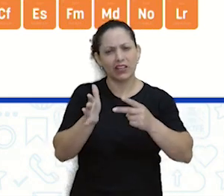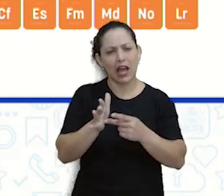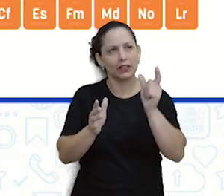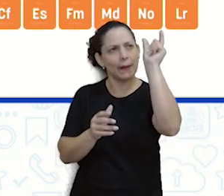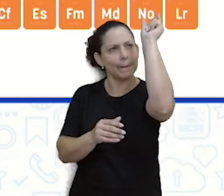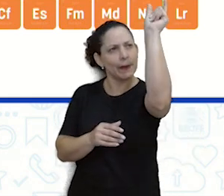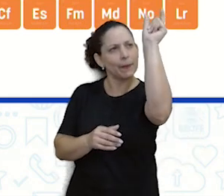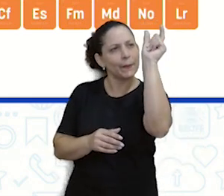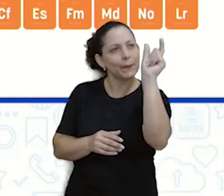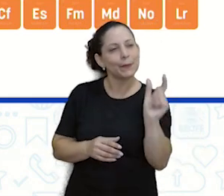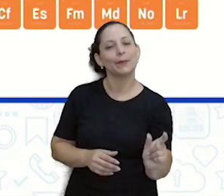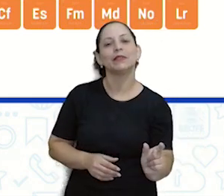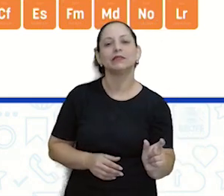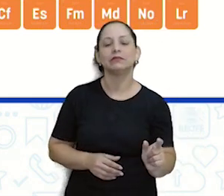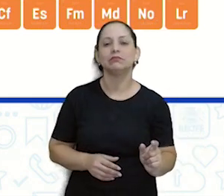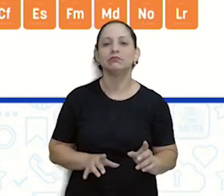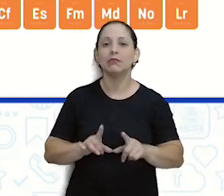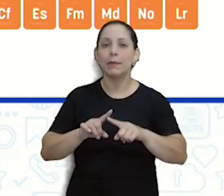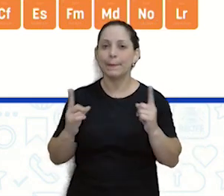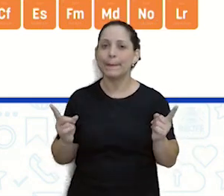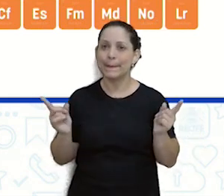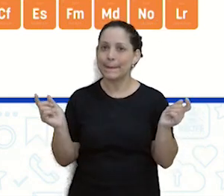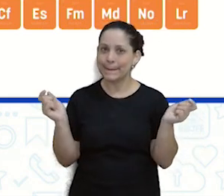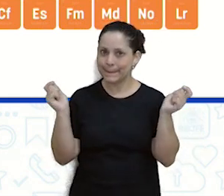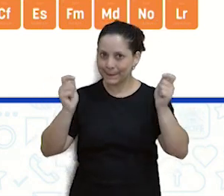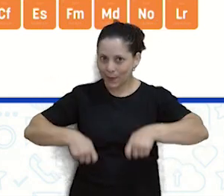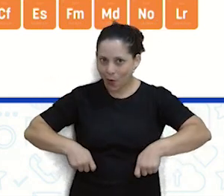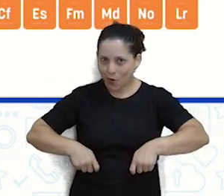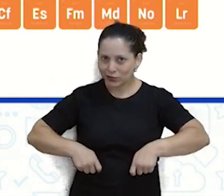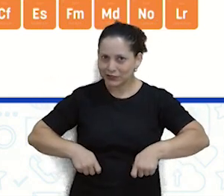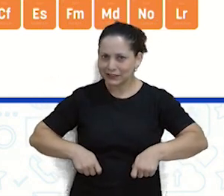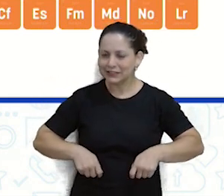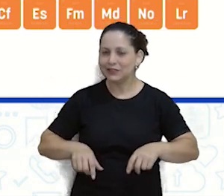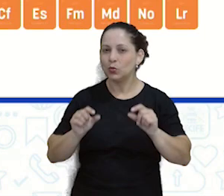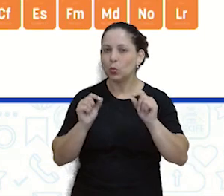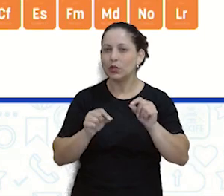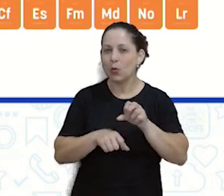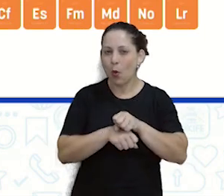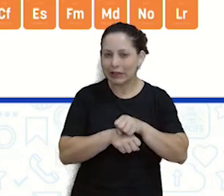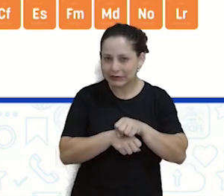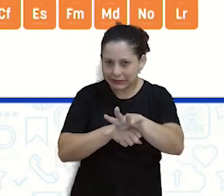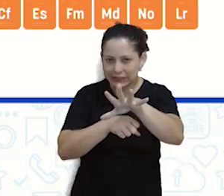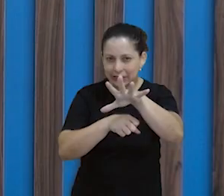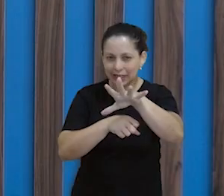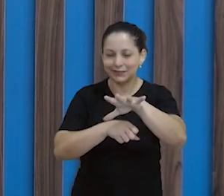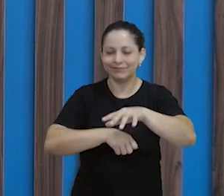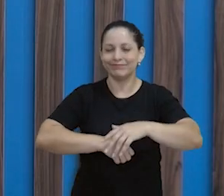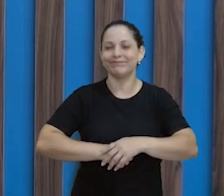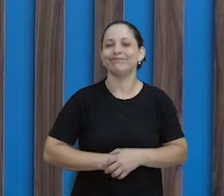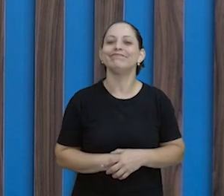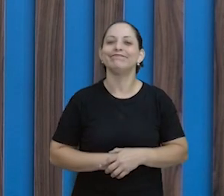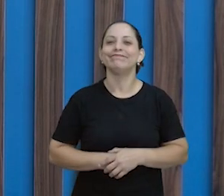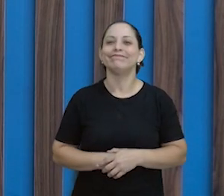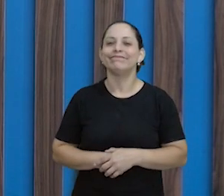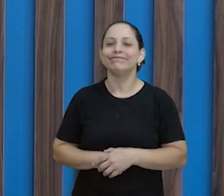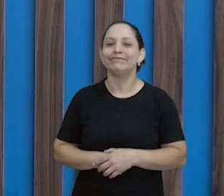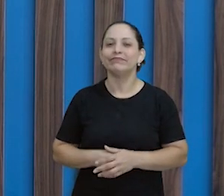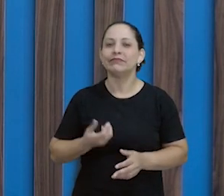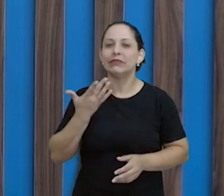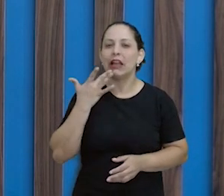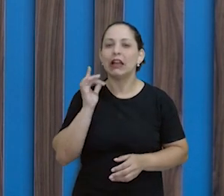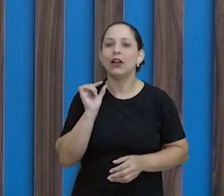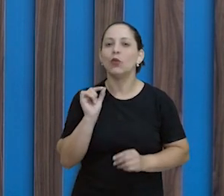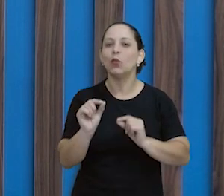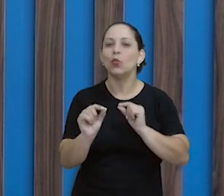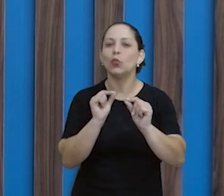está Carol, distante, né? Eu tenho será que que a olhar gente pode dar os uma- elementos. Será que a gente pode dar aí uma dica para os meninos? Olha, Diga, prof. quem tem